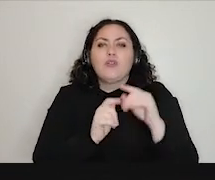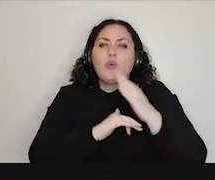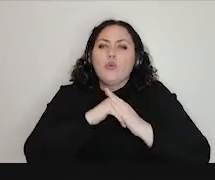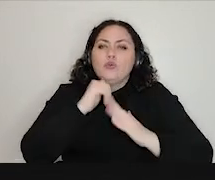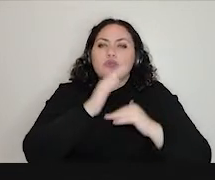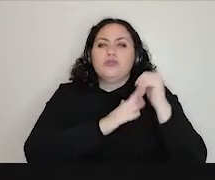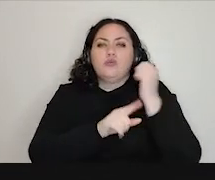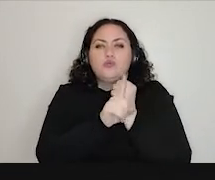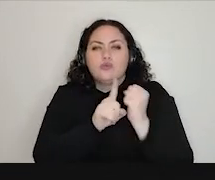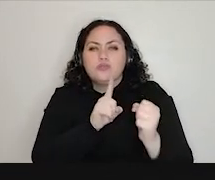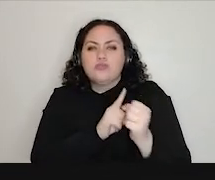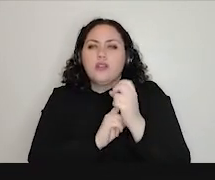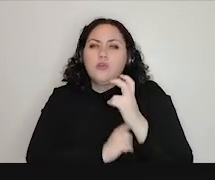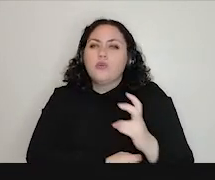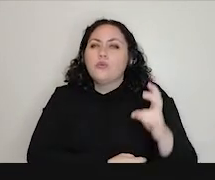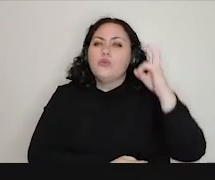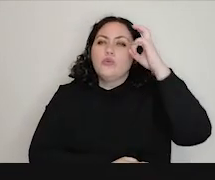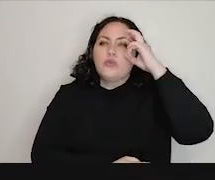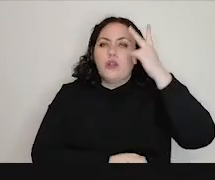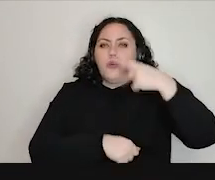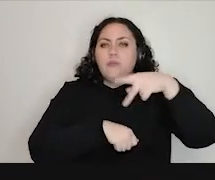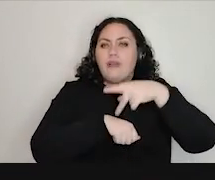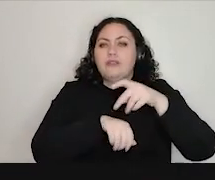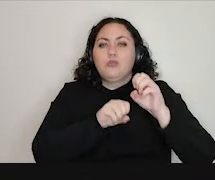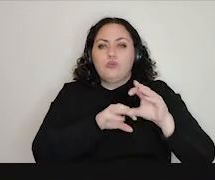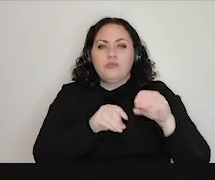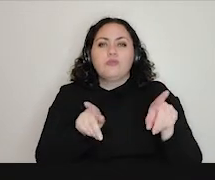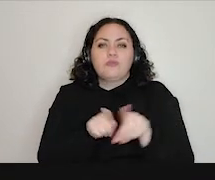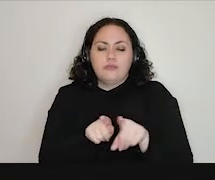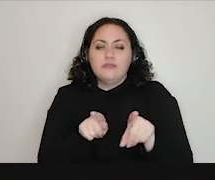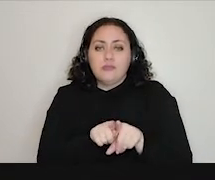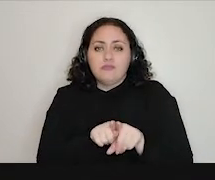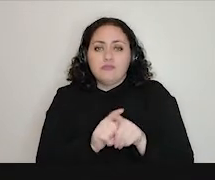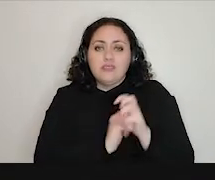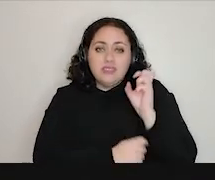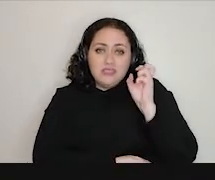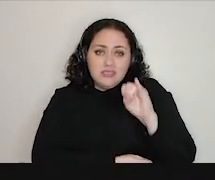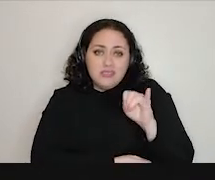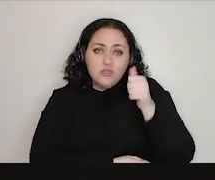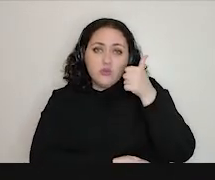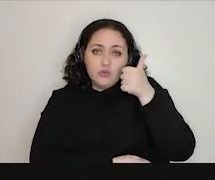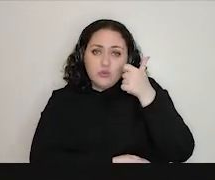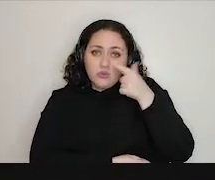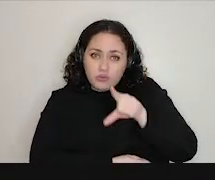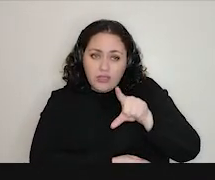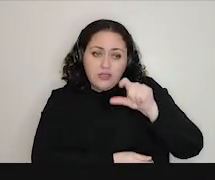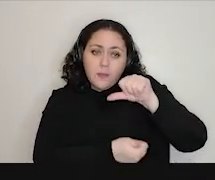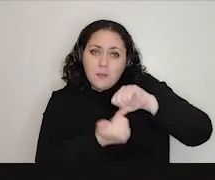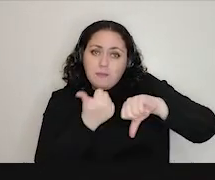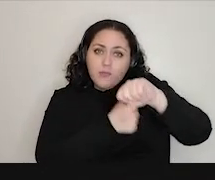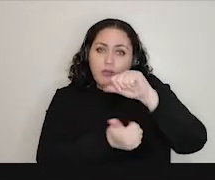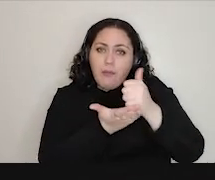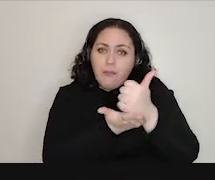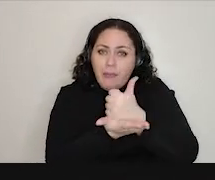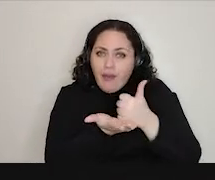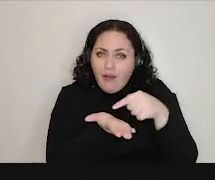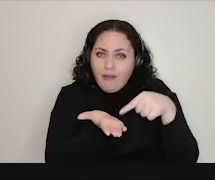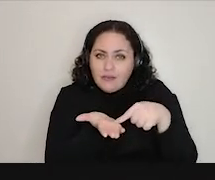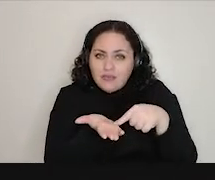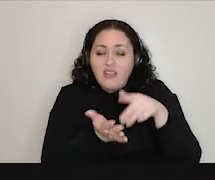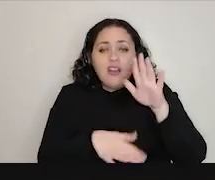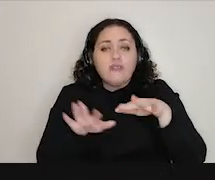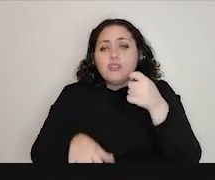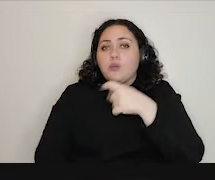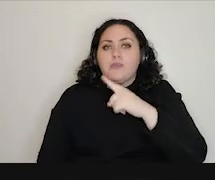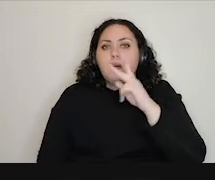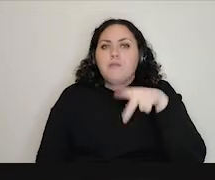país. Se a gente conseguir mudar esse alicerce, né, talvez nem sejam necessárias tantas políticas públicas assim, né, que garantam